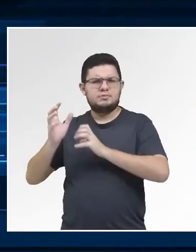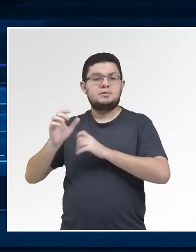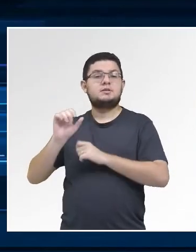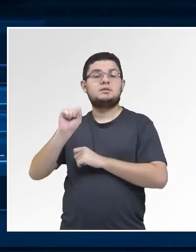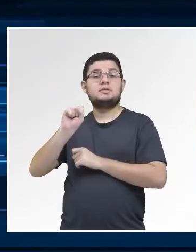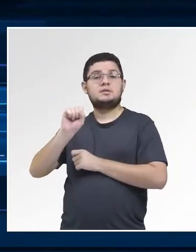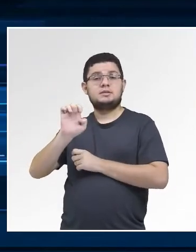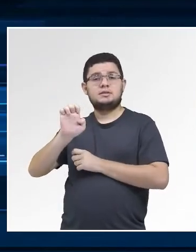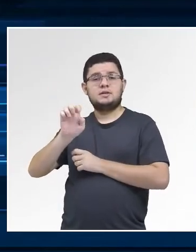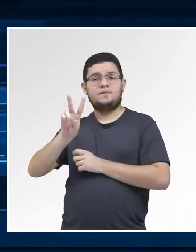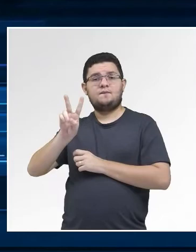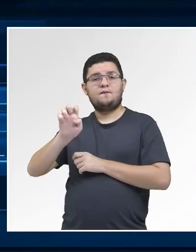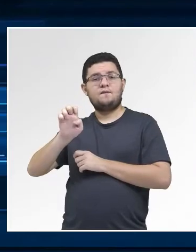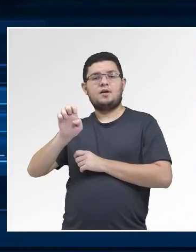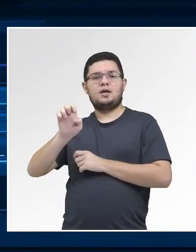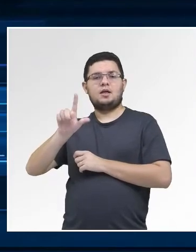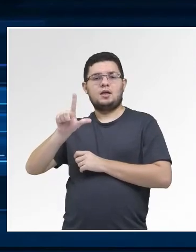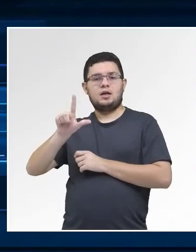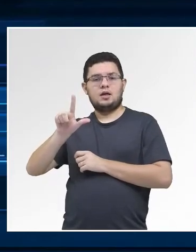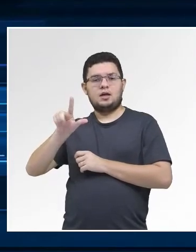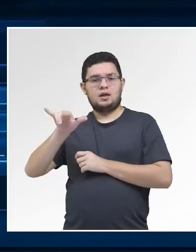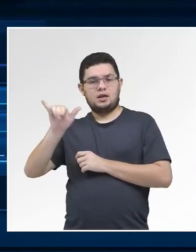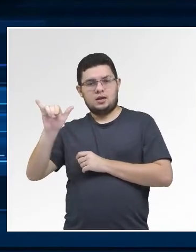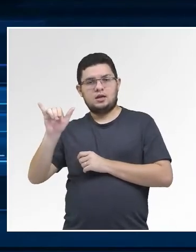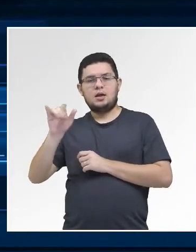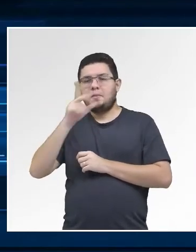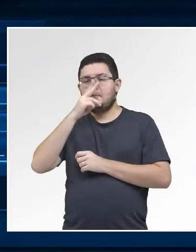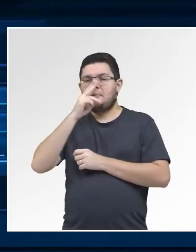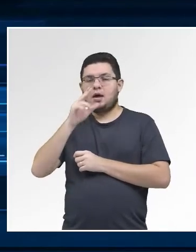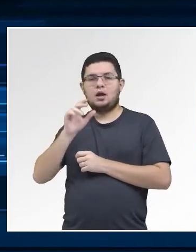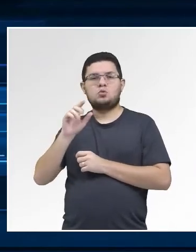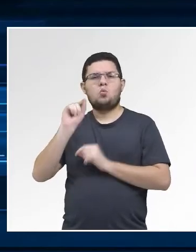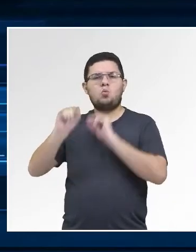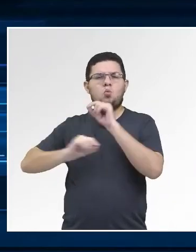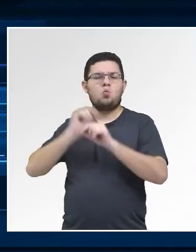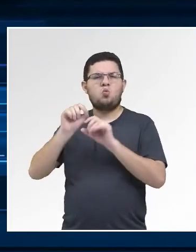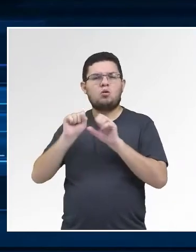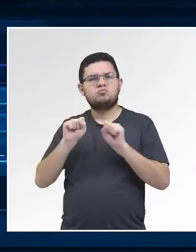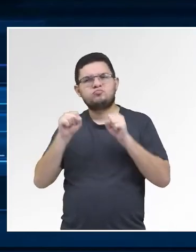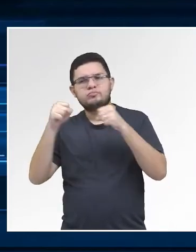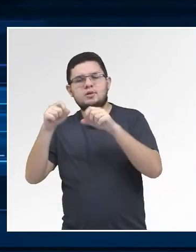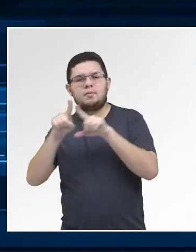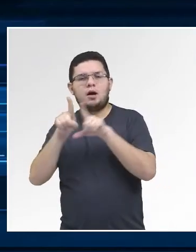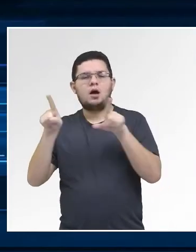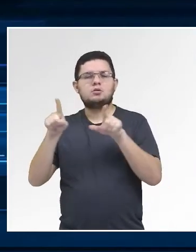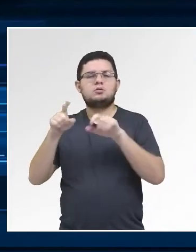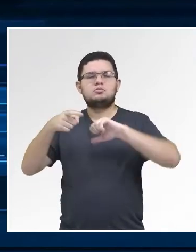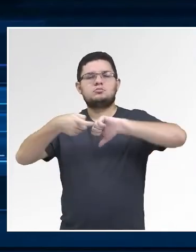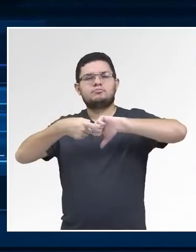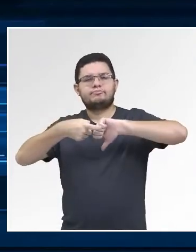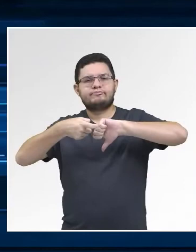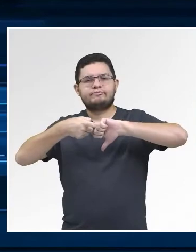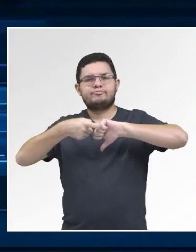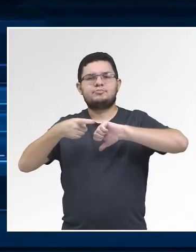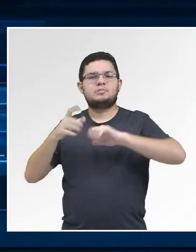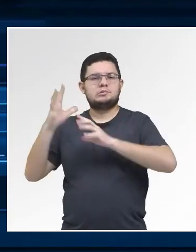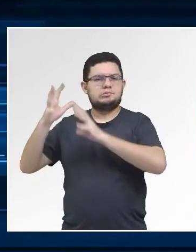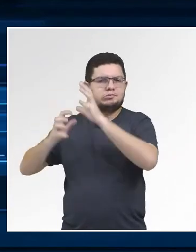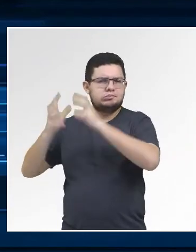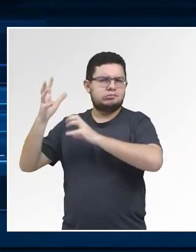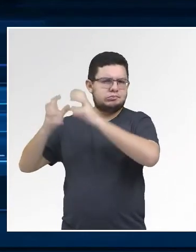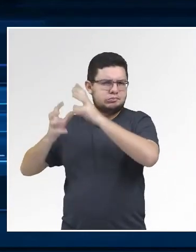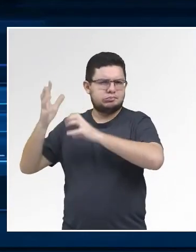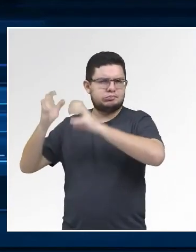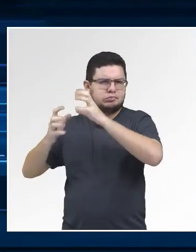maneira de dizer que aquilo aconteceu intensamente, mas negativo, ok? They have fought. Elas